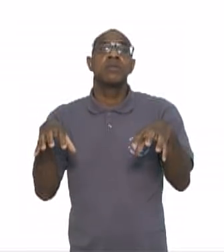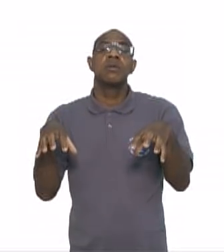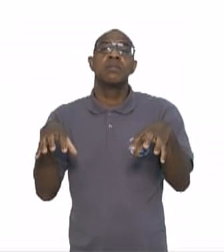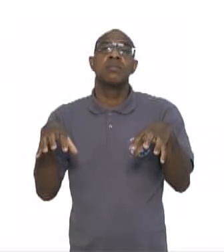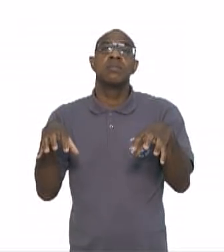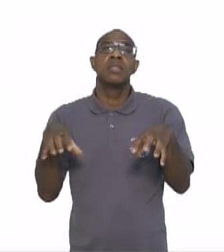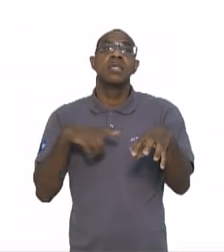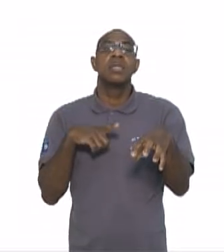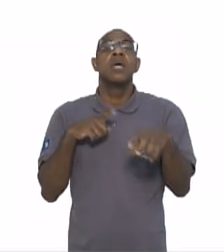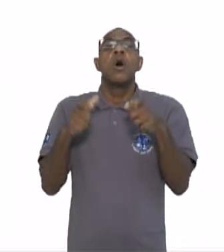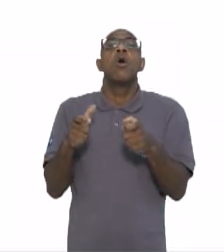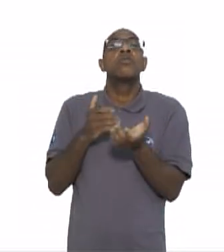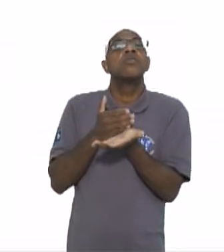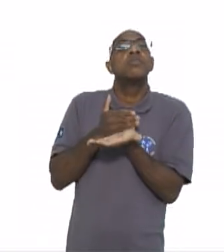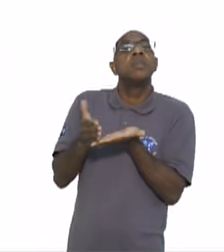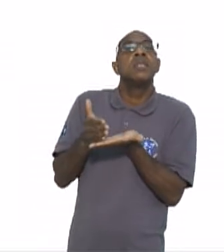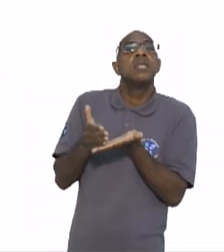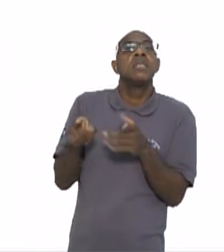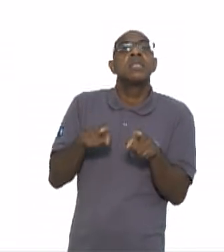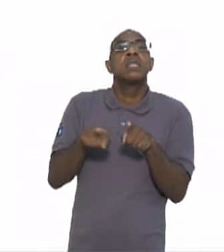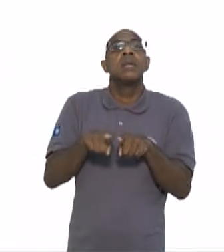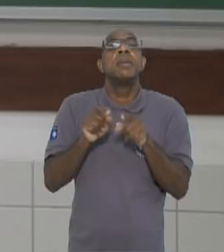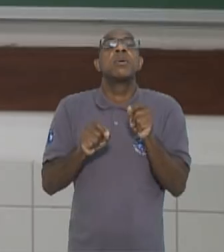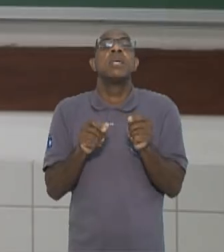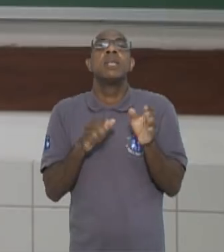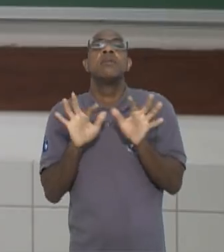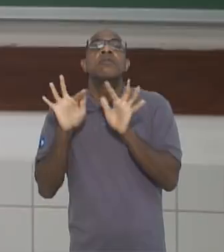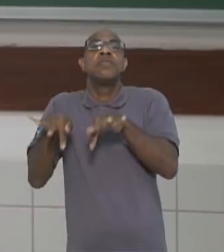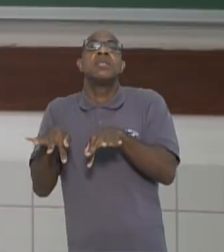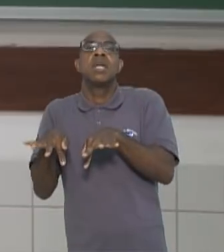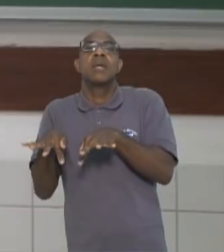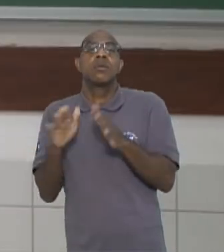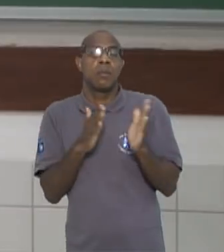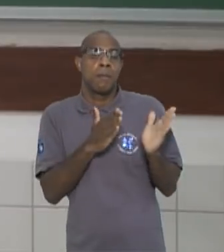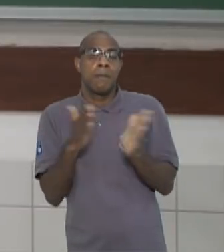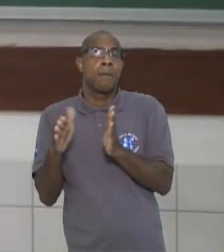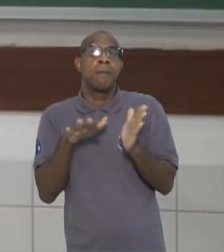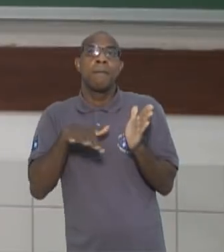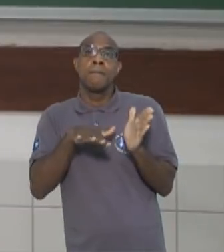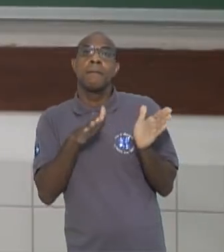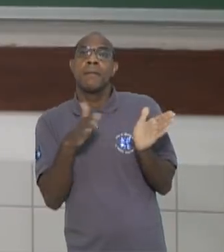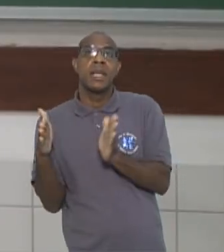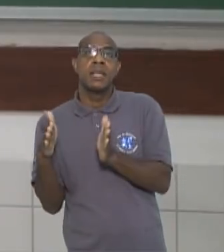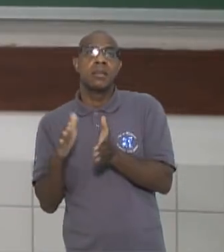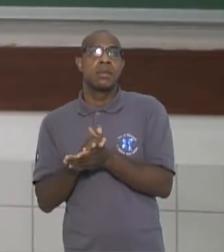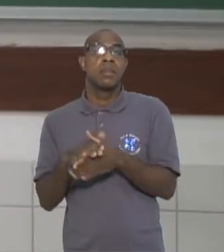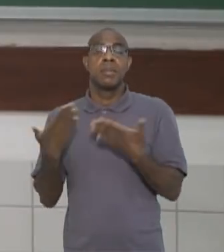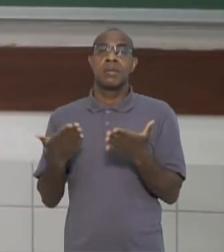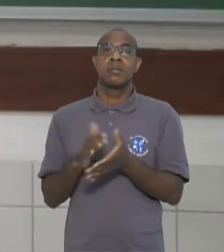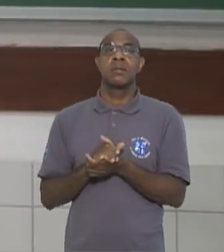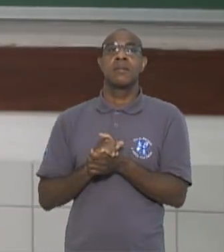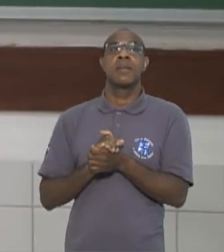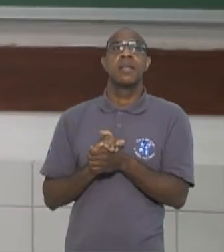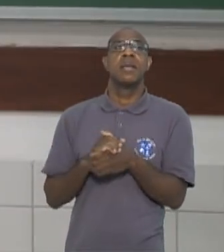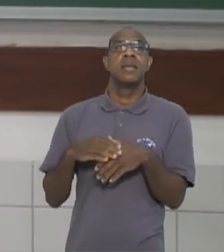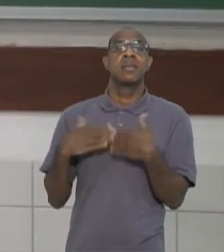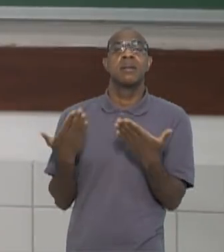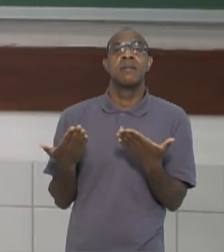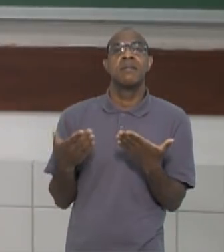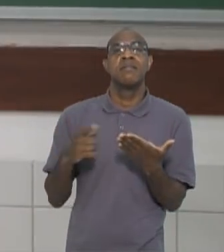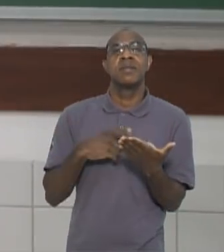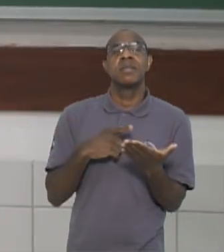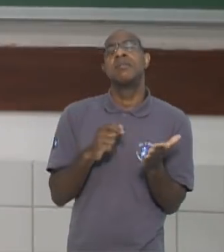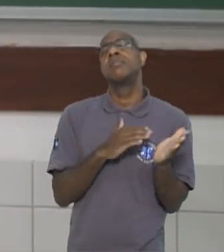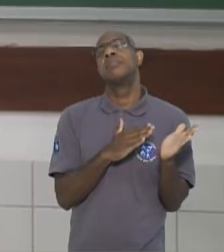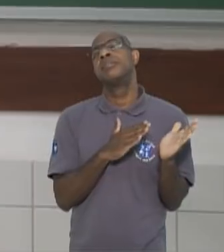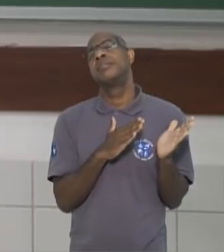onde se inicia e onde se termina esses períodos, que é a questão que eu falei para vocês, né? Que Jacques Legoff vai ser o primeiro a levantar a questão de uma